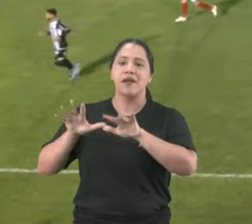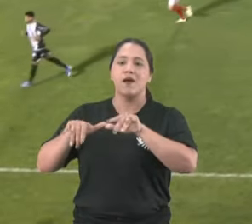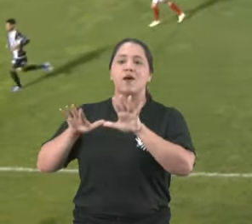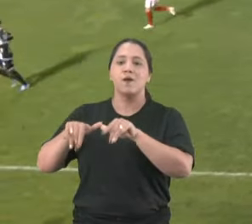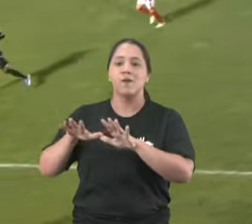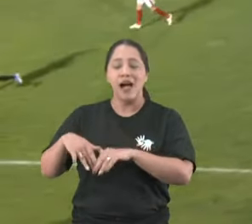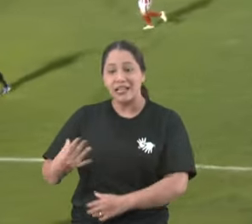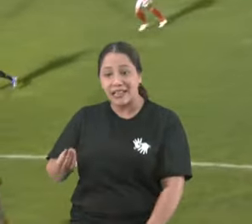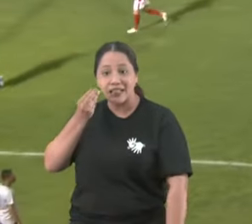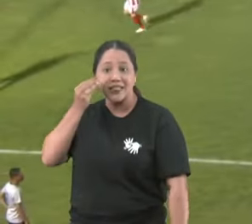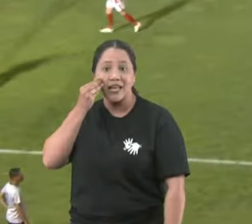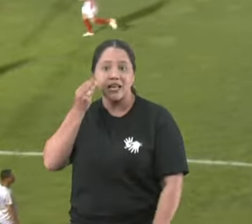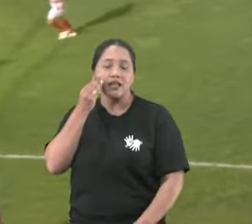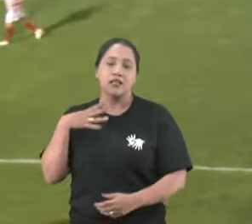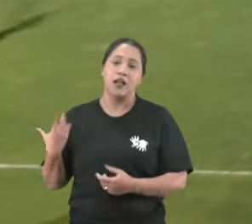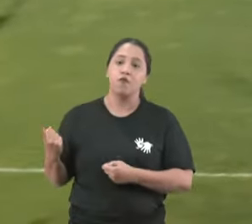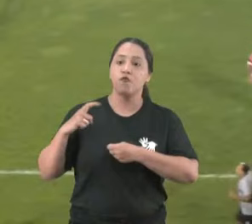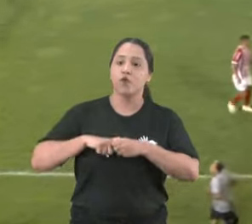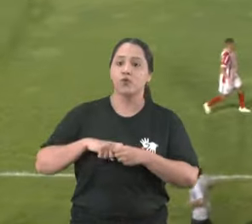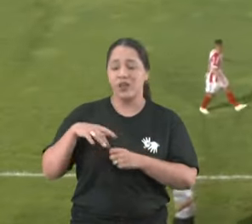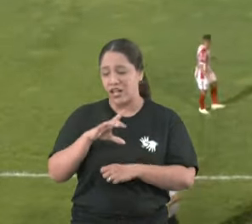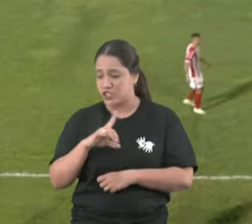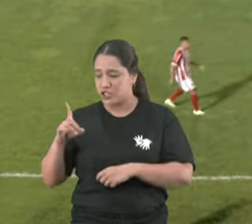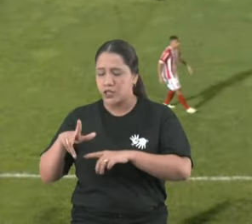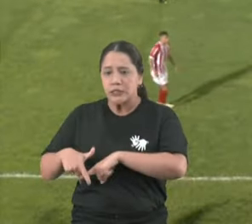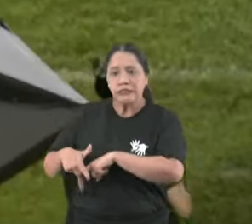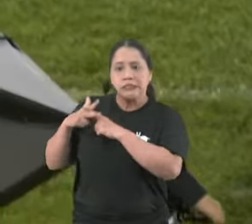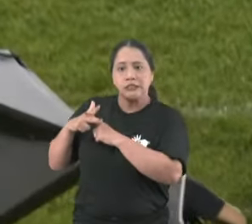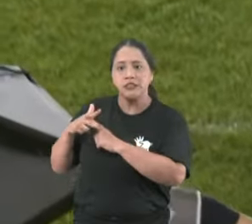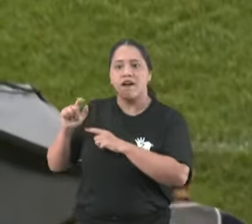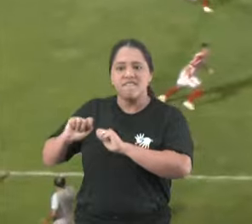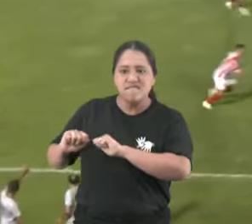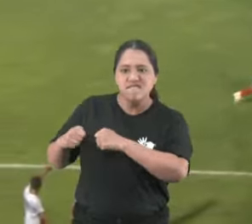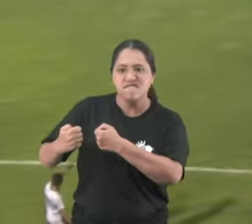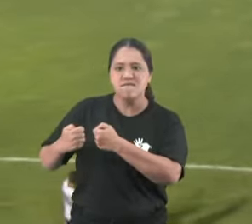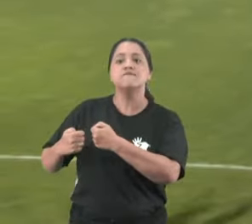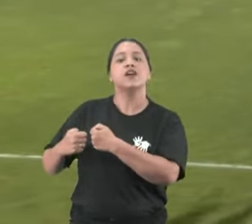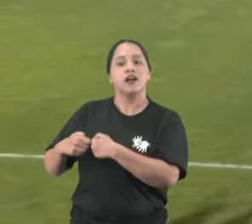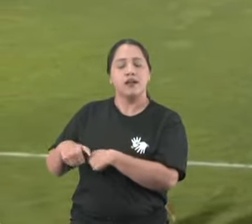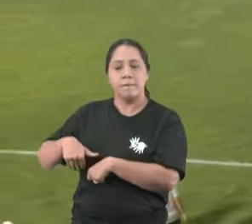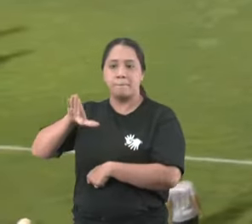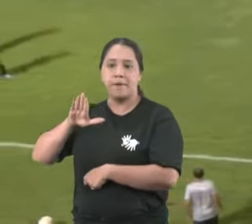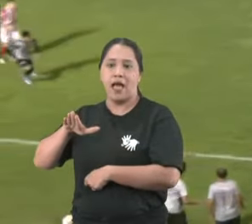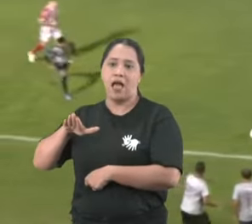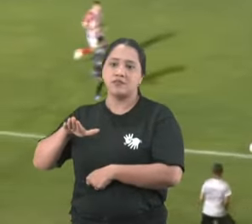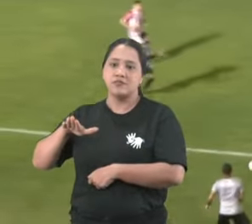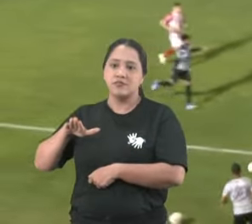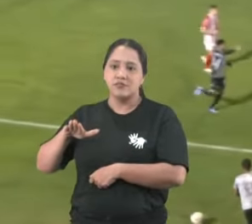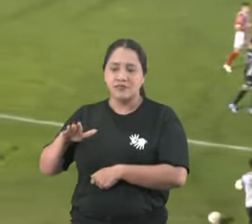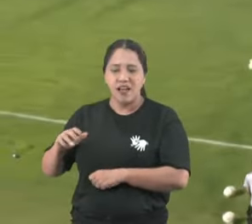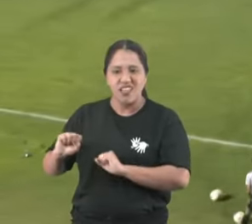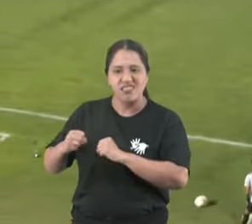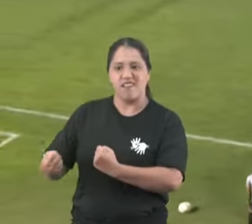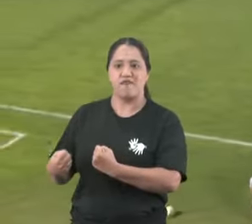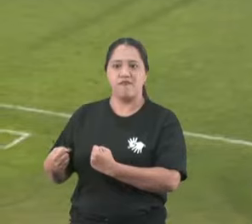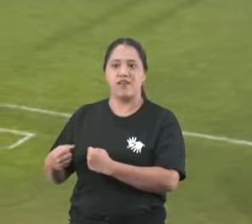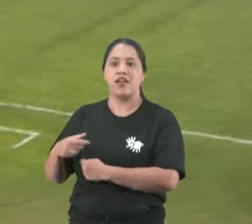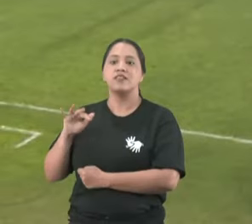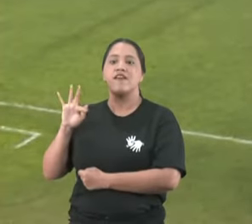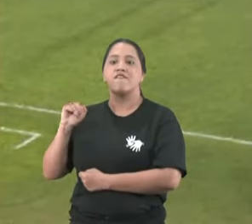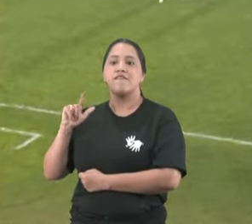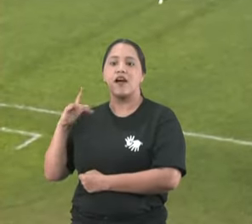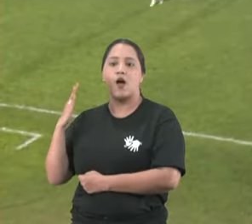a tentar recompor esse lado direito, forçando ou deixando um pouco mais o